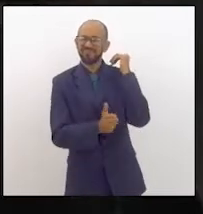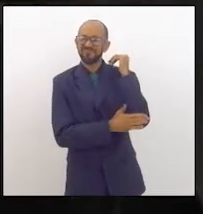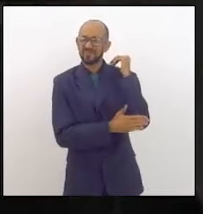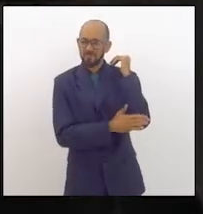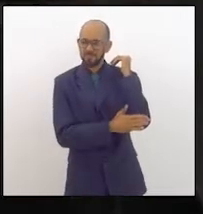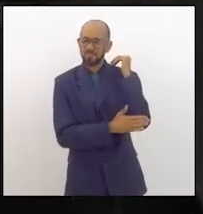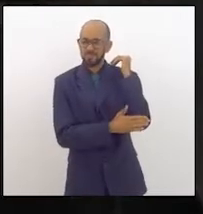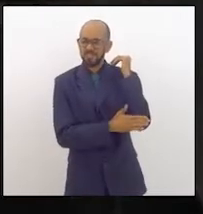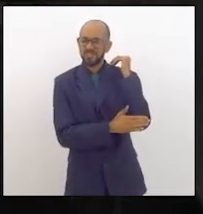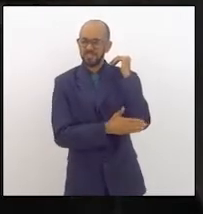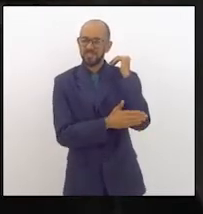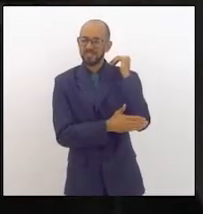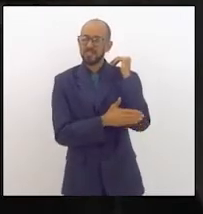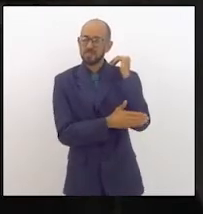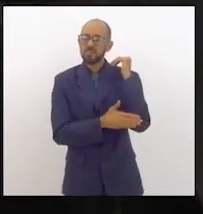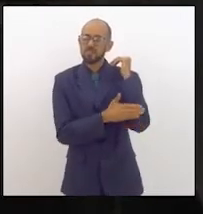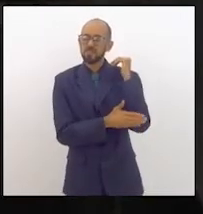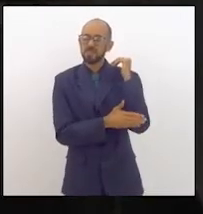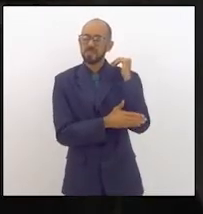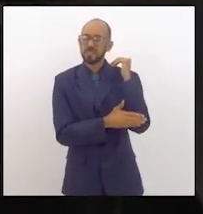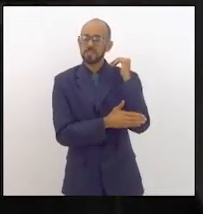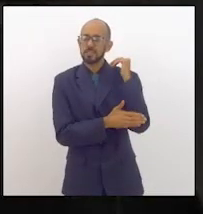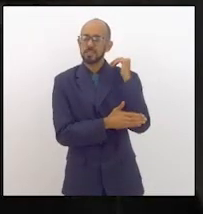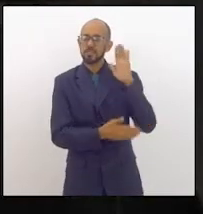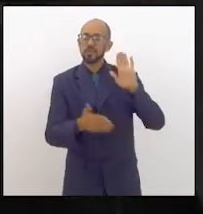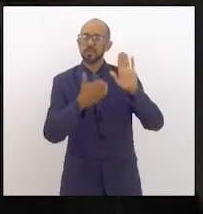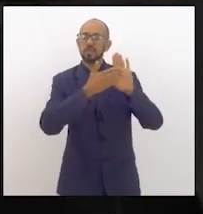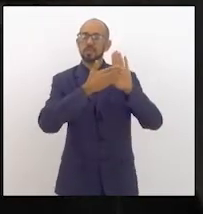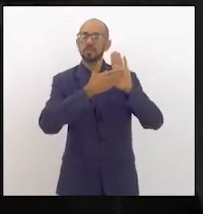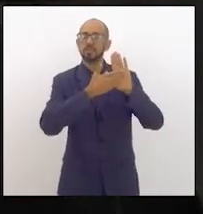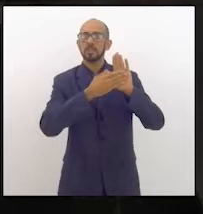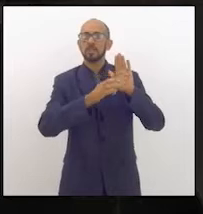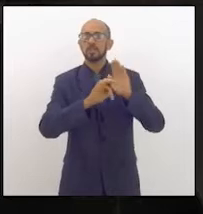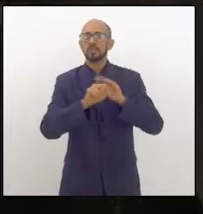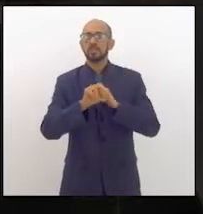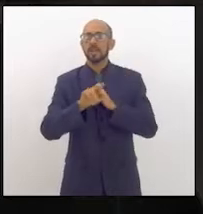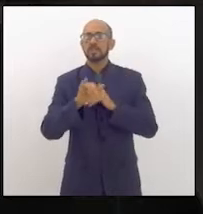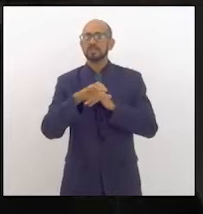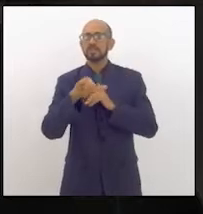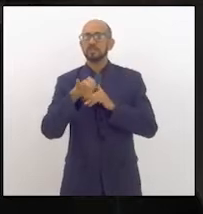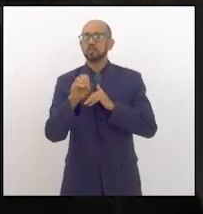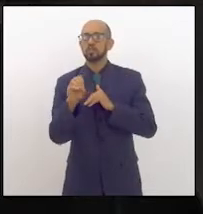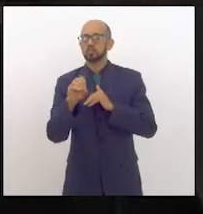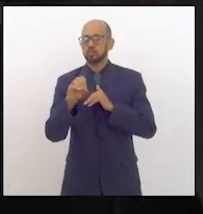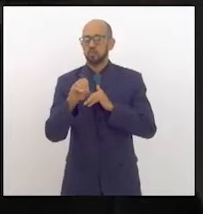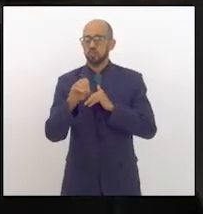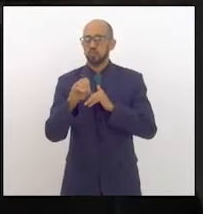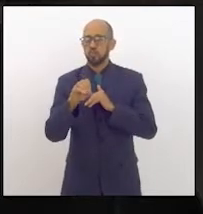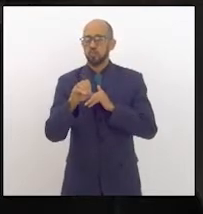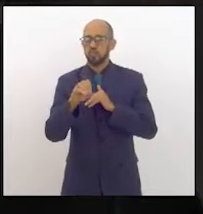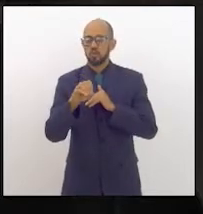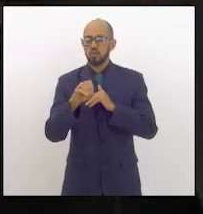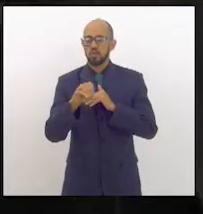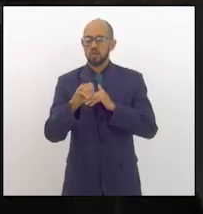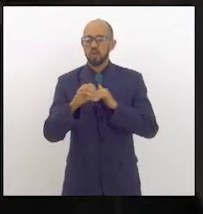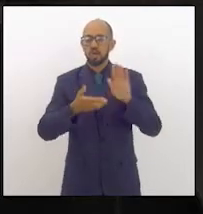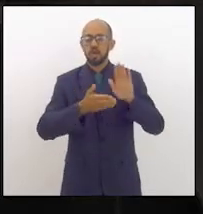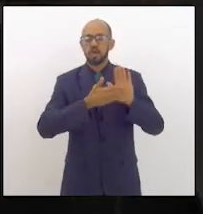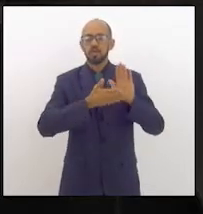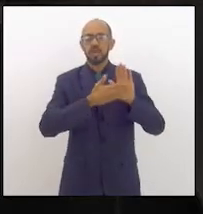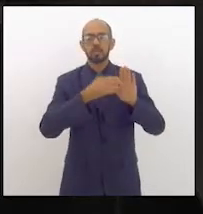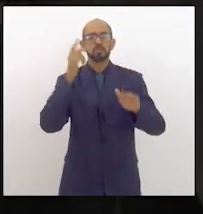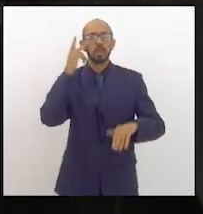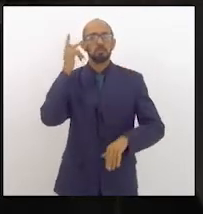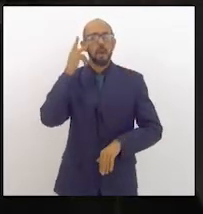candidato do Governo de São Paulo Tarcísio Que orgulho ouvir as pautas do que ele